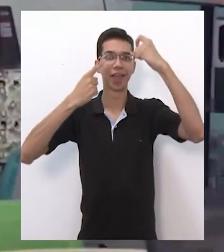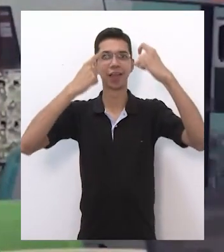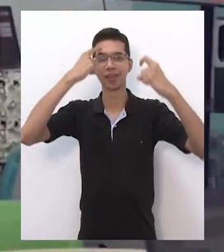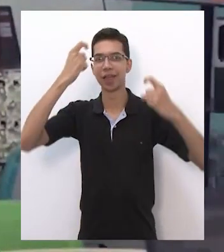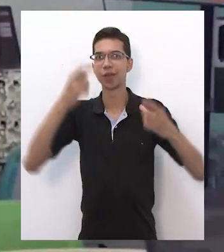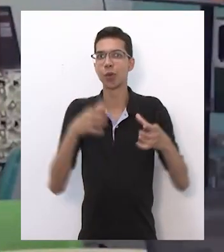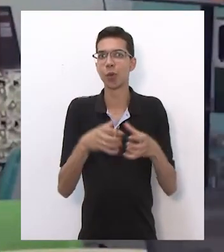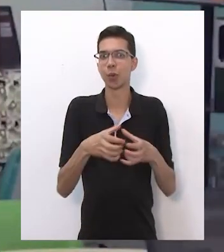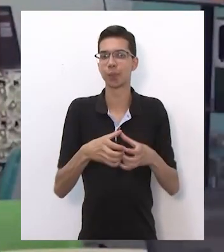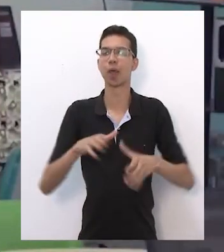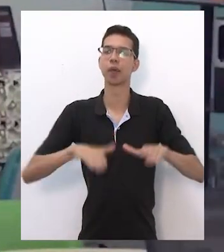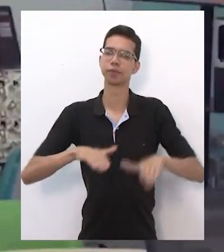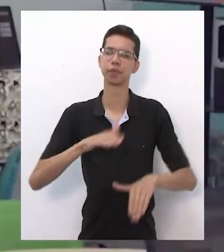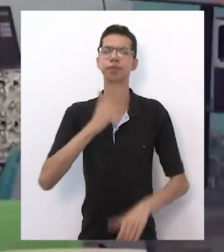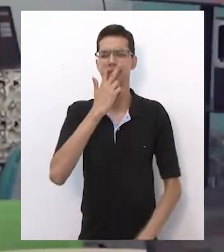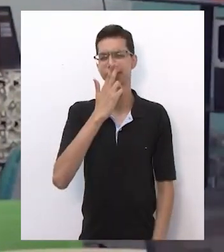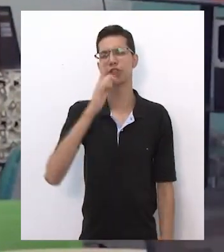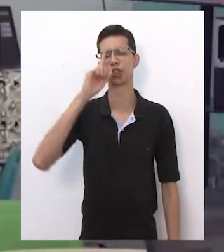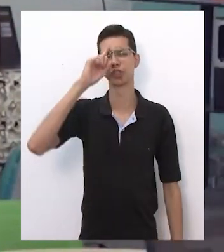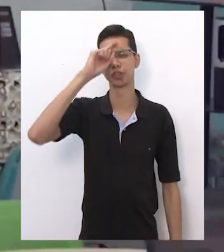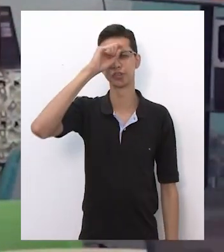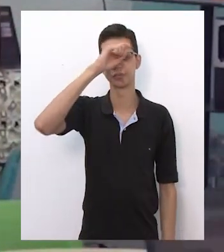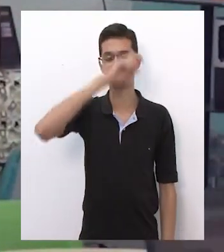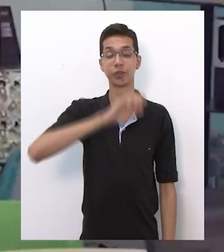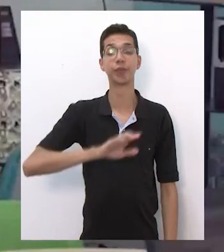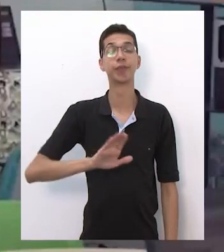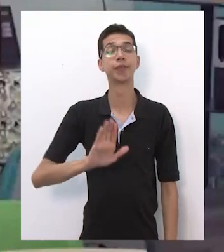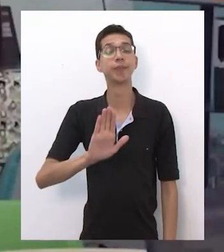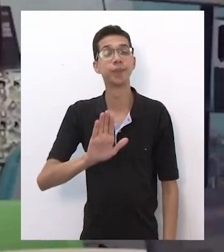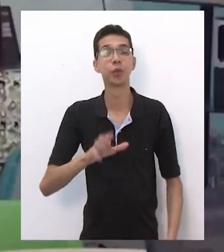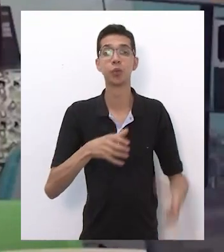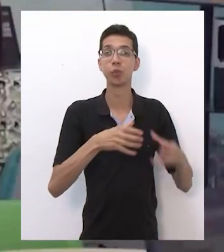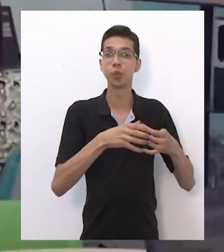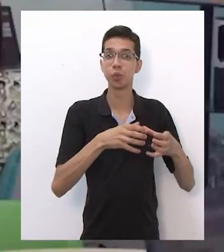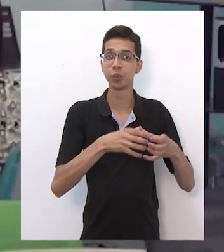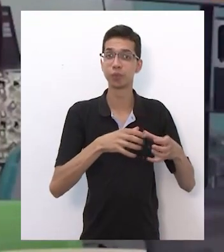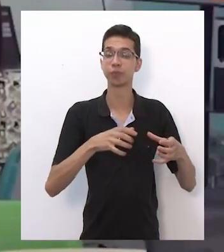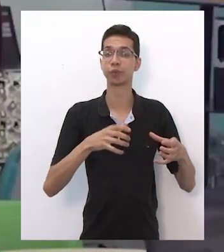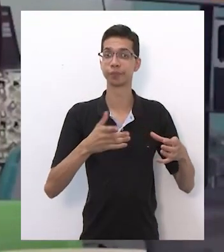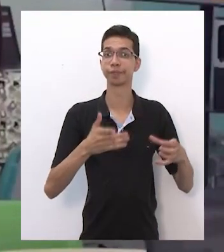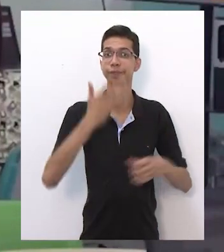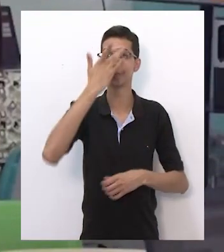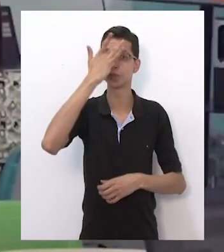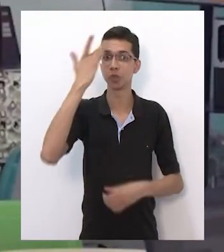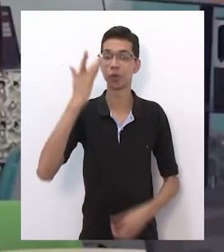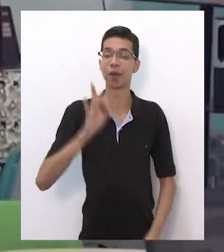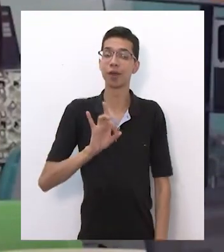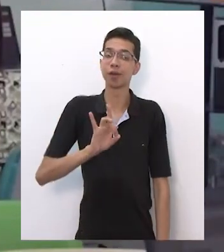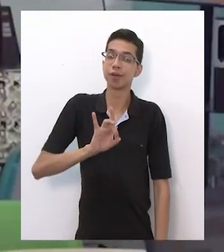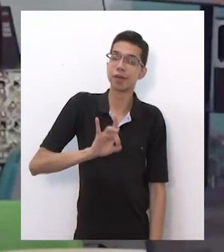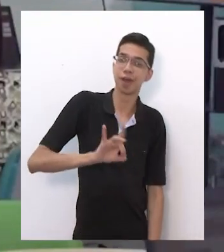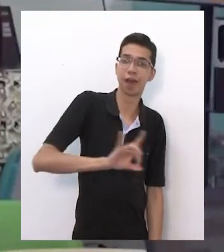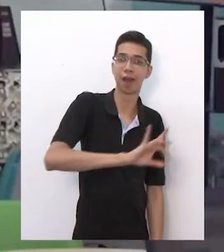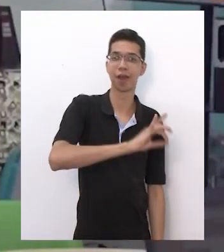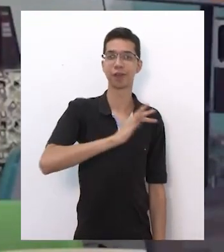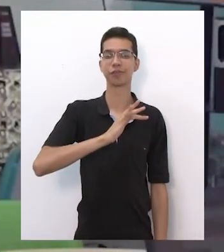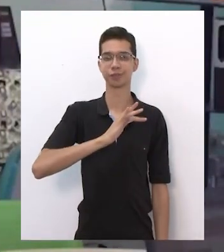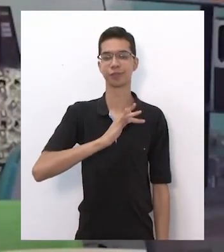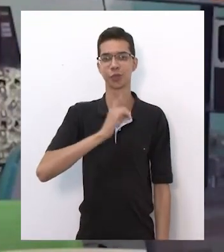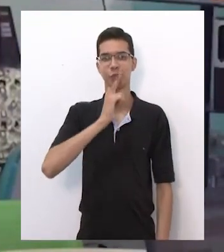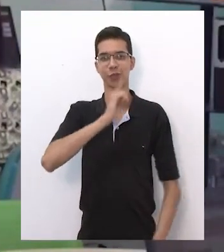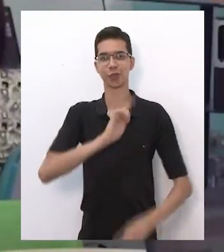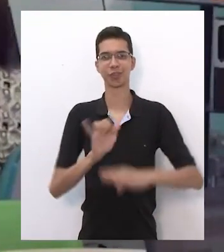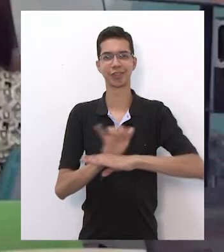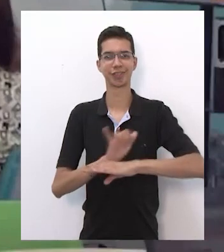assim, muito difícil de ser executada, e no grupo, o próprio grupo vai trazendo sugestões para que a gente otimize os nossos